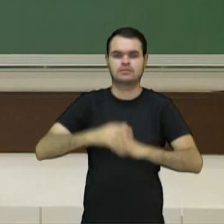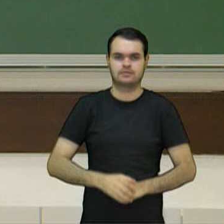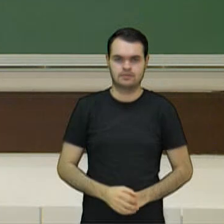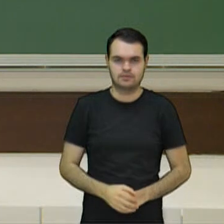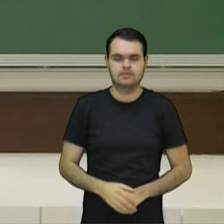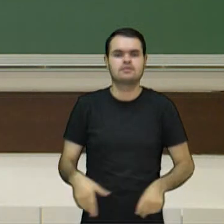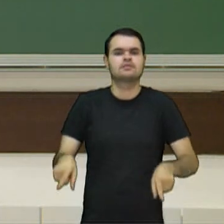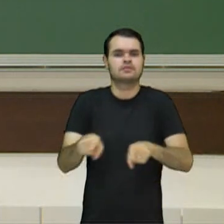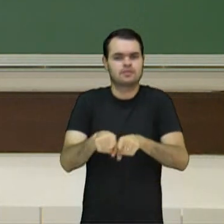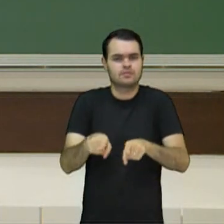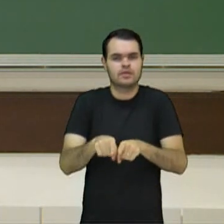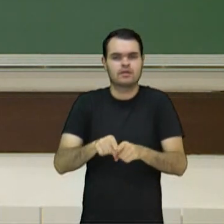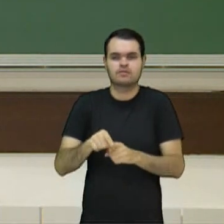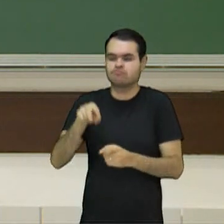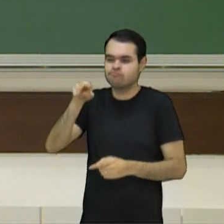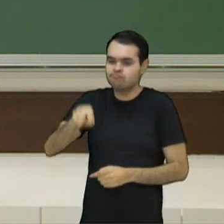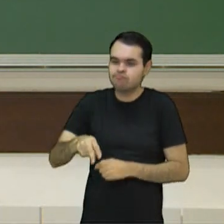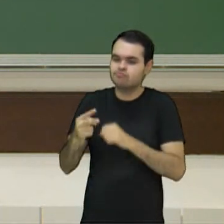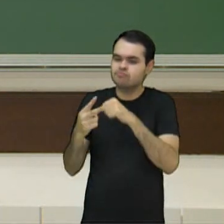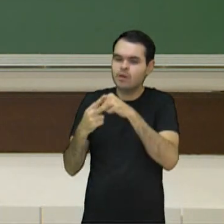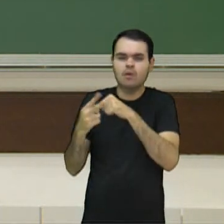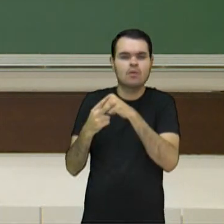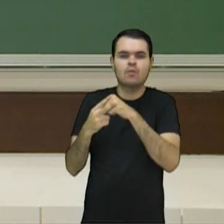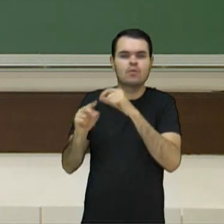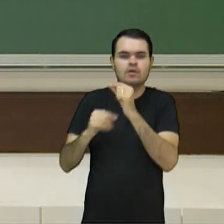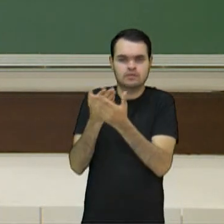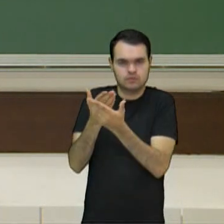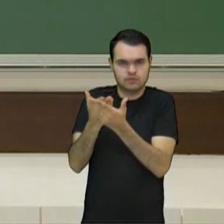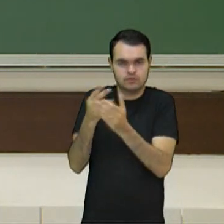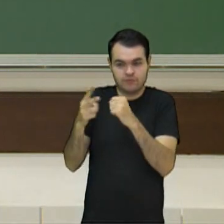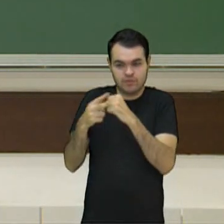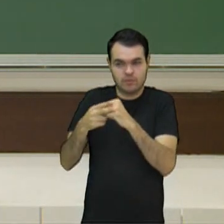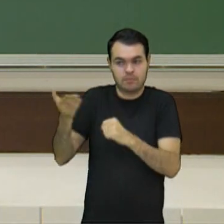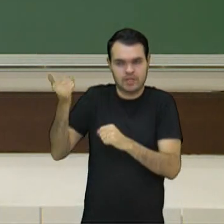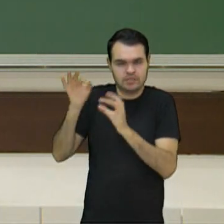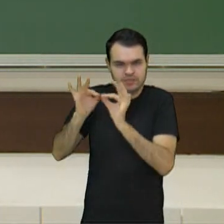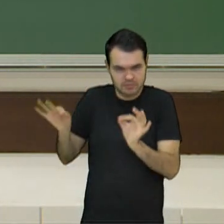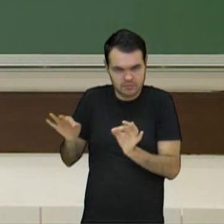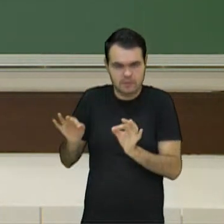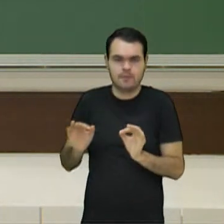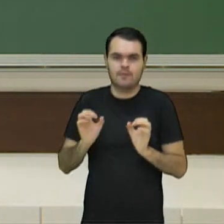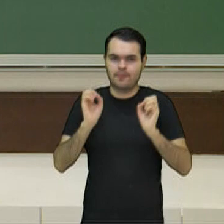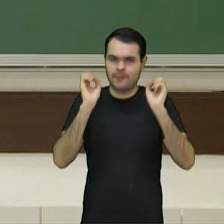vimos o passado simples dos verbos, aqui na forma afirmativa,